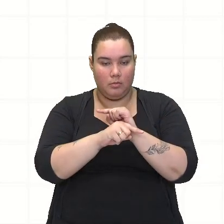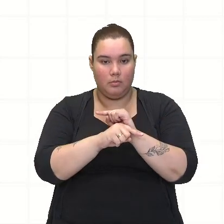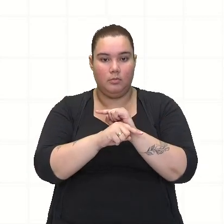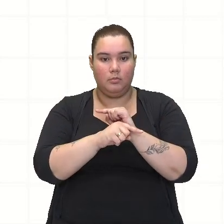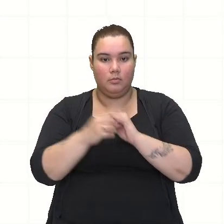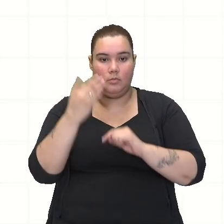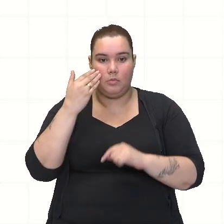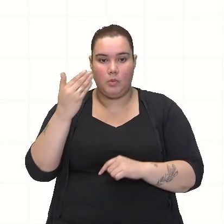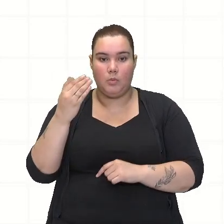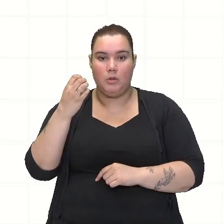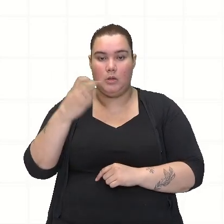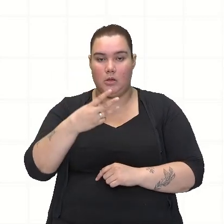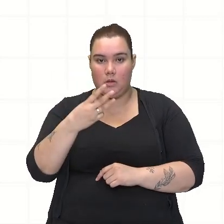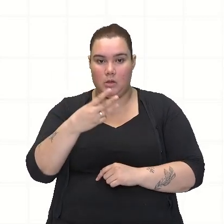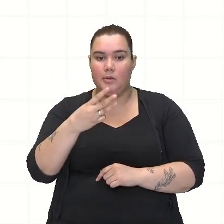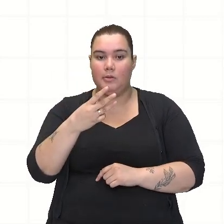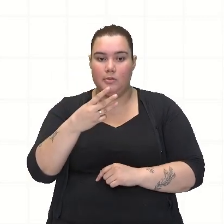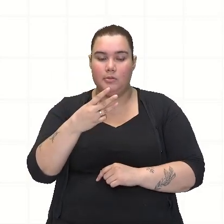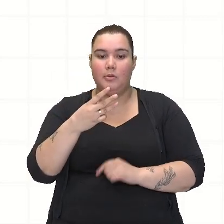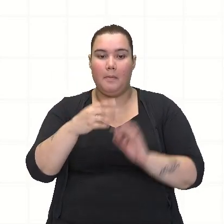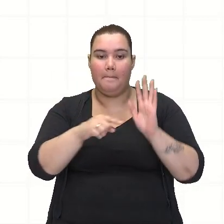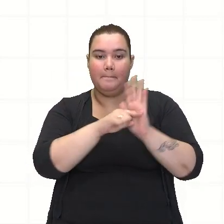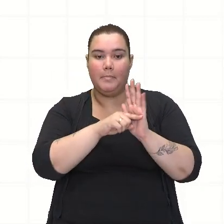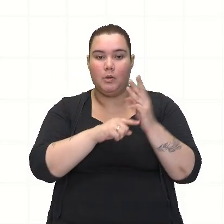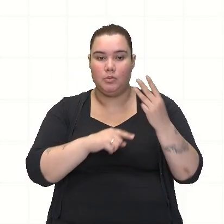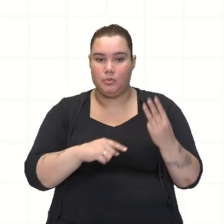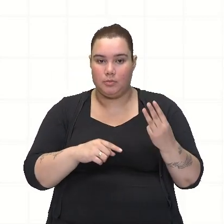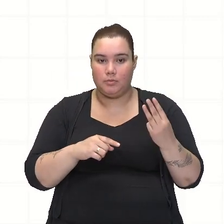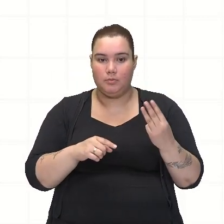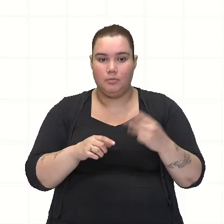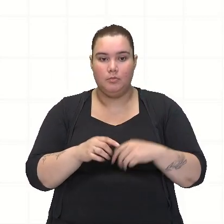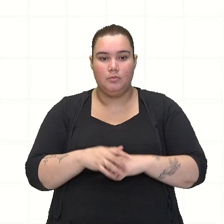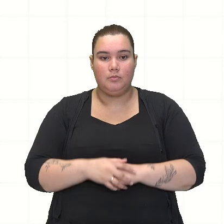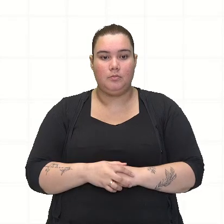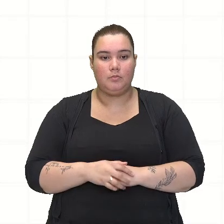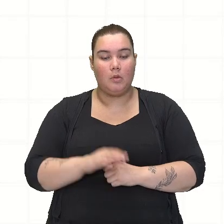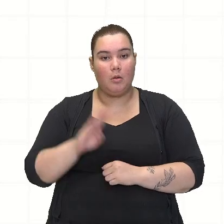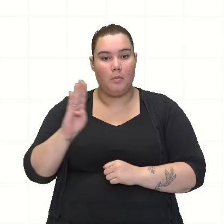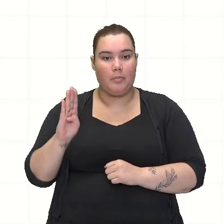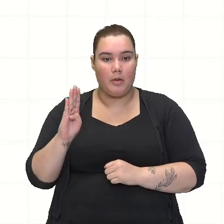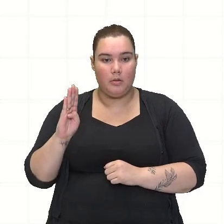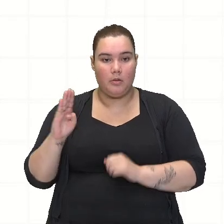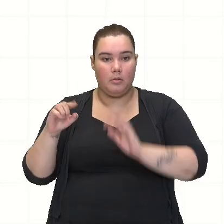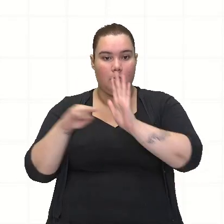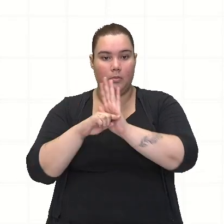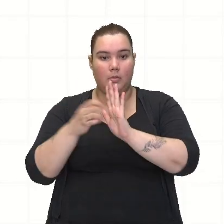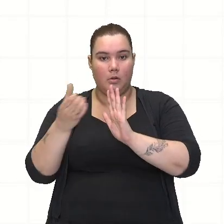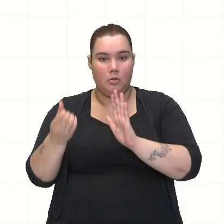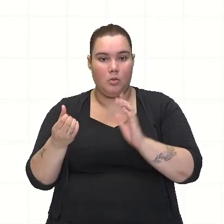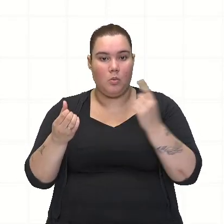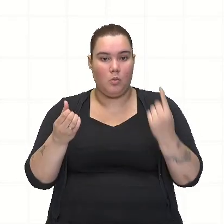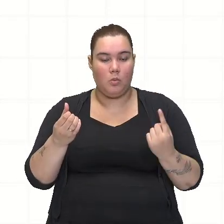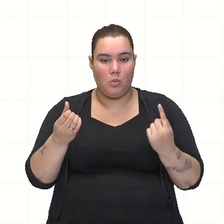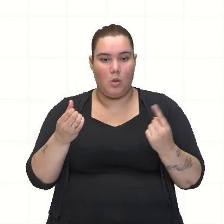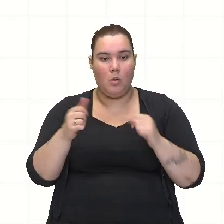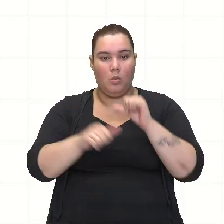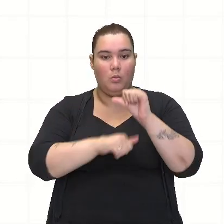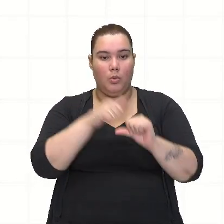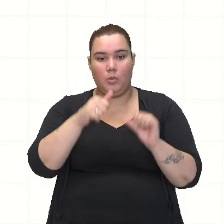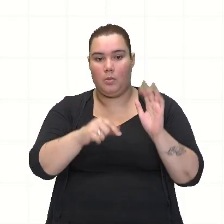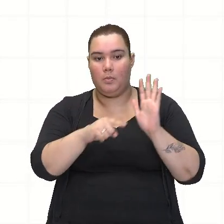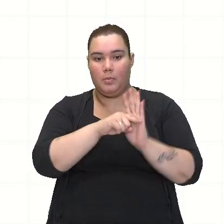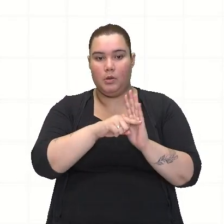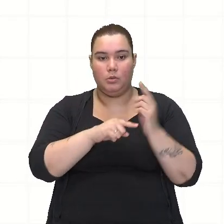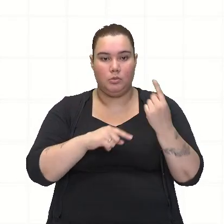caso quem, ó? O -3, ó. O B, -6 e 1, foi invertida,